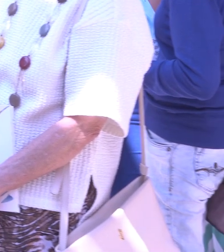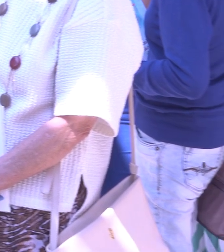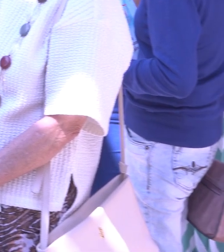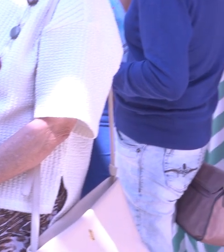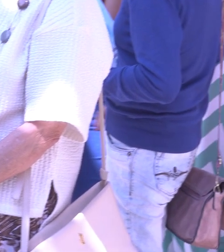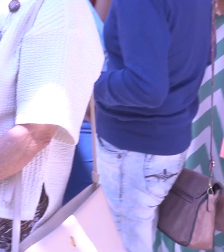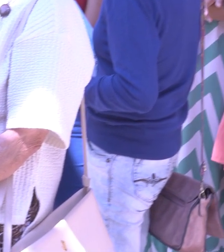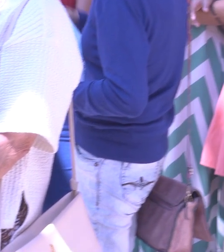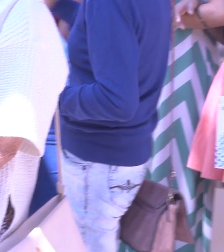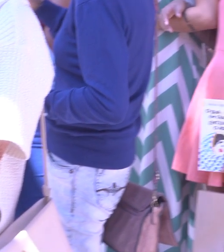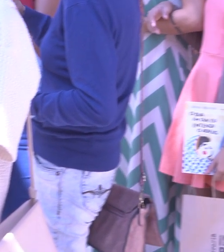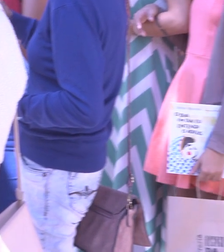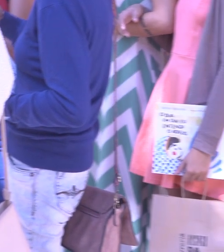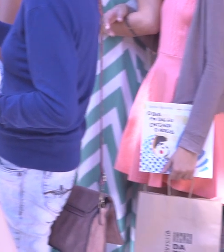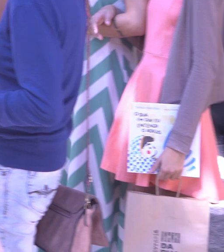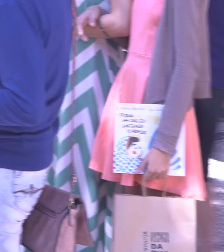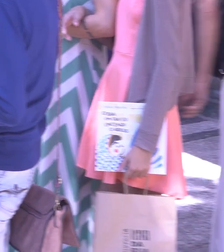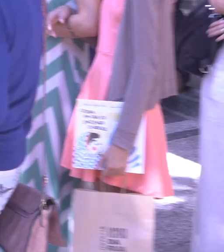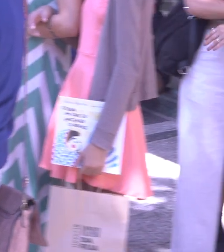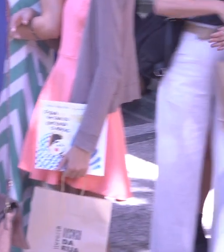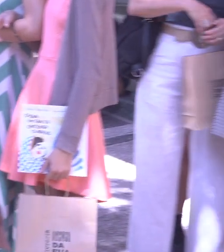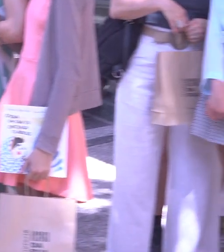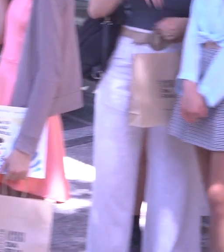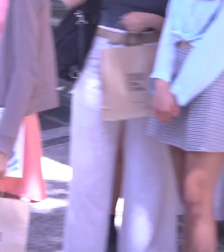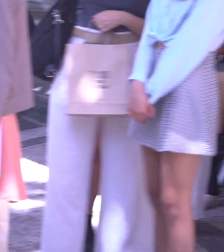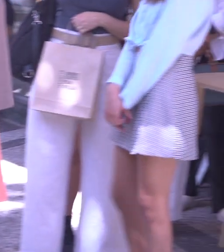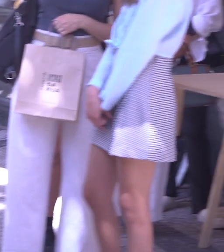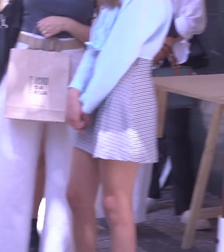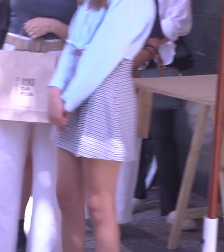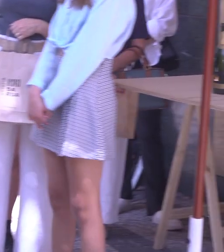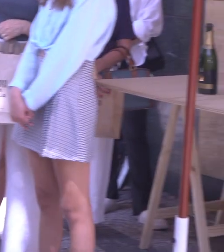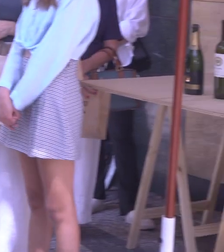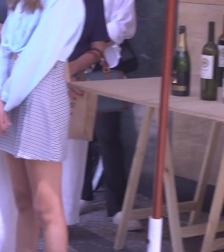O público forma uma fila para poder pegar autógrafos com Sofia.